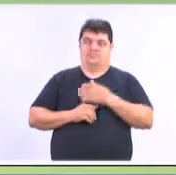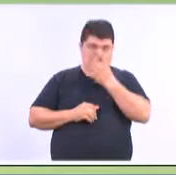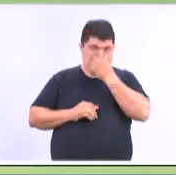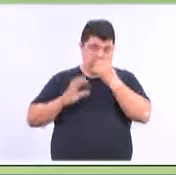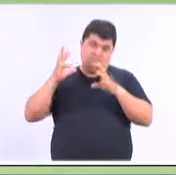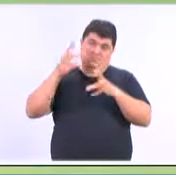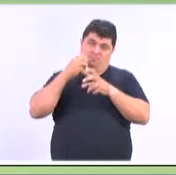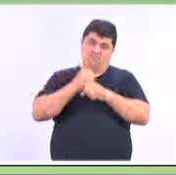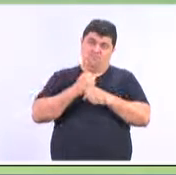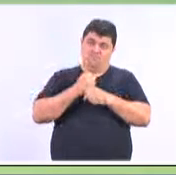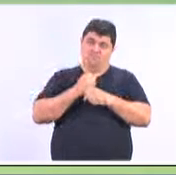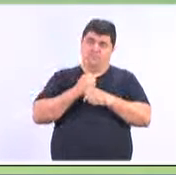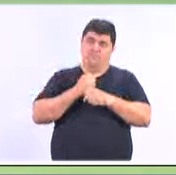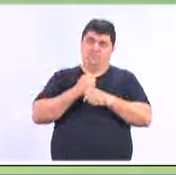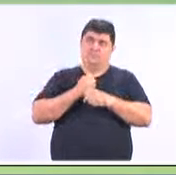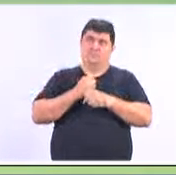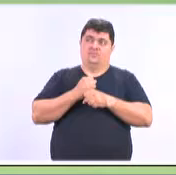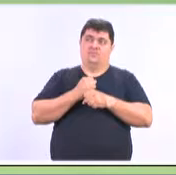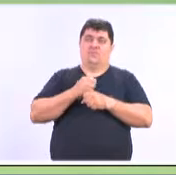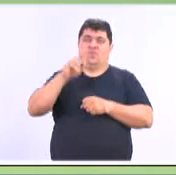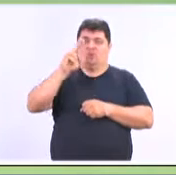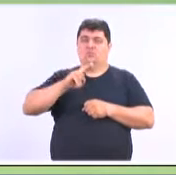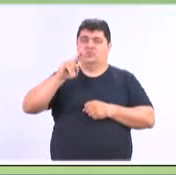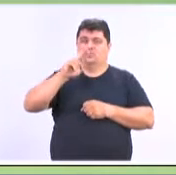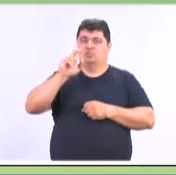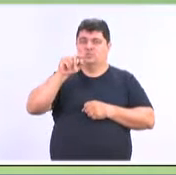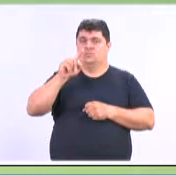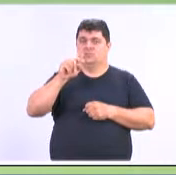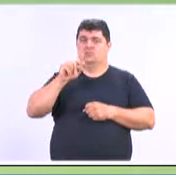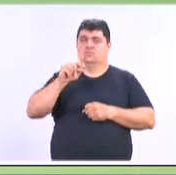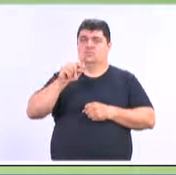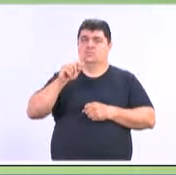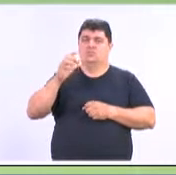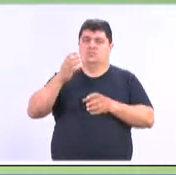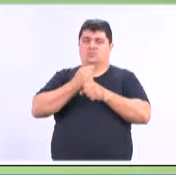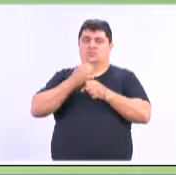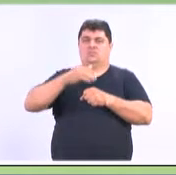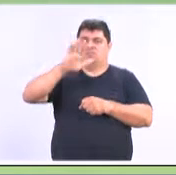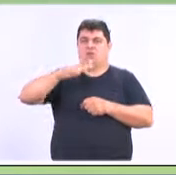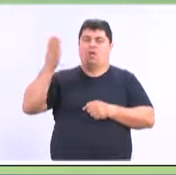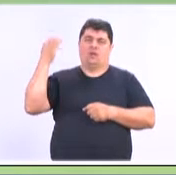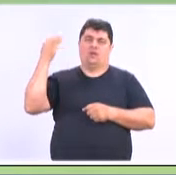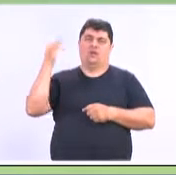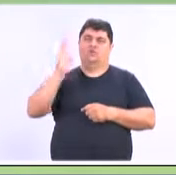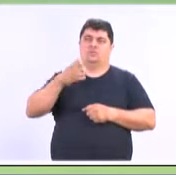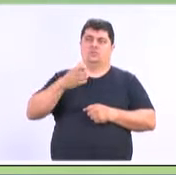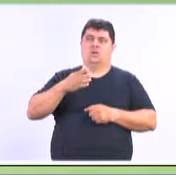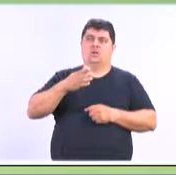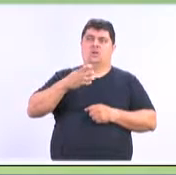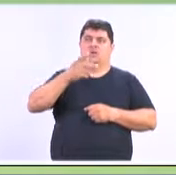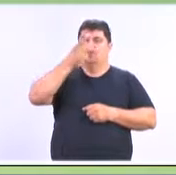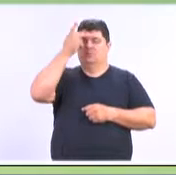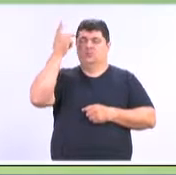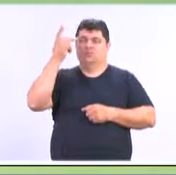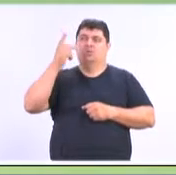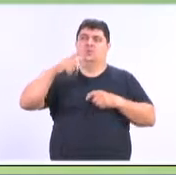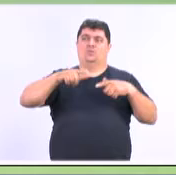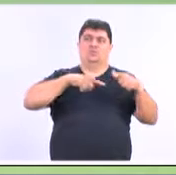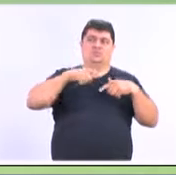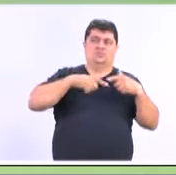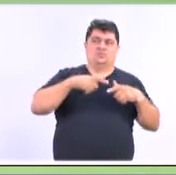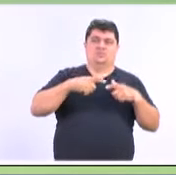Recapitulando esses usuários das demonstrações, só relembrando da aula de contabilidade geral, investidores, empregados,